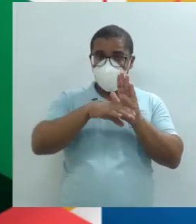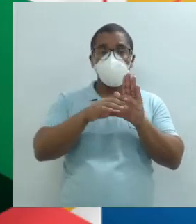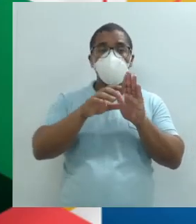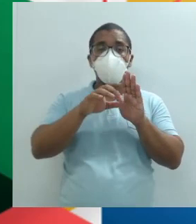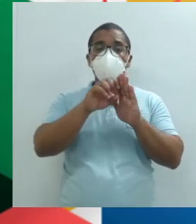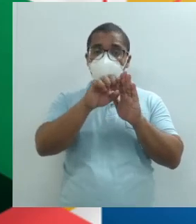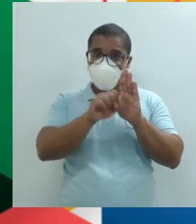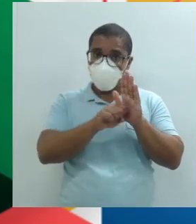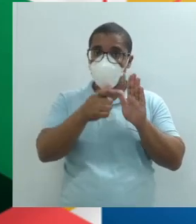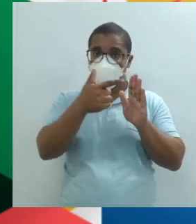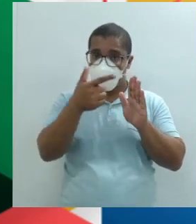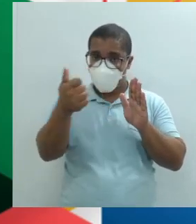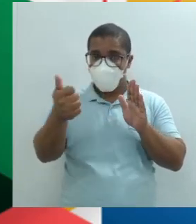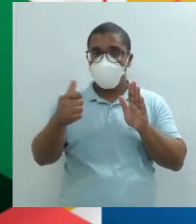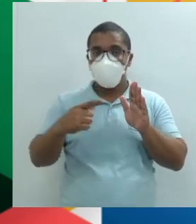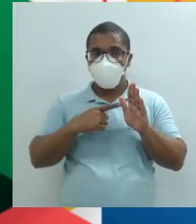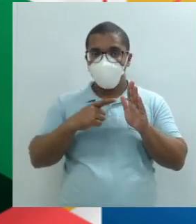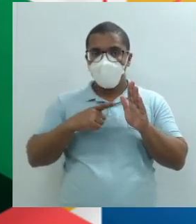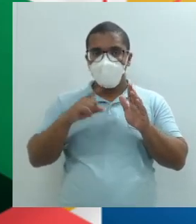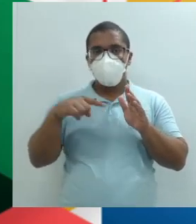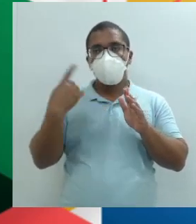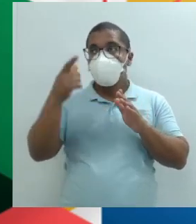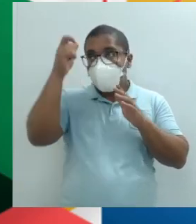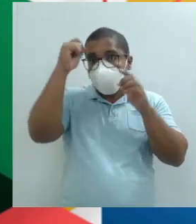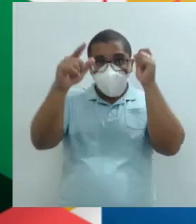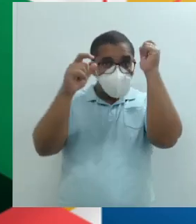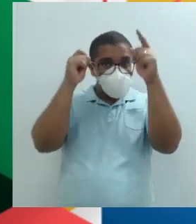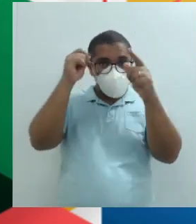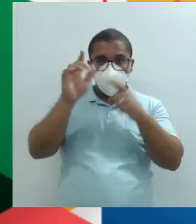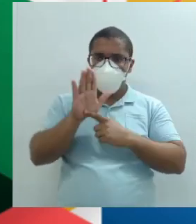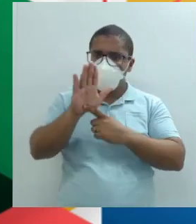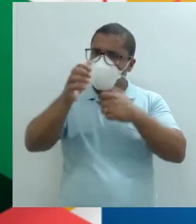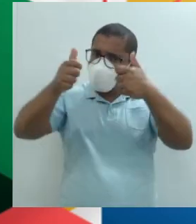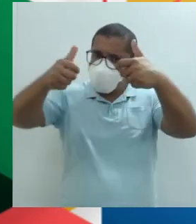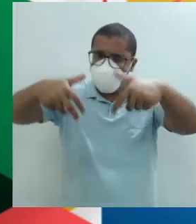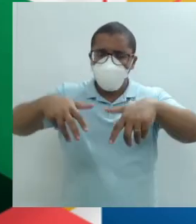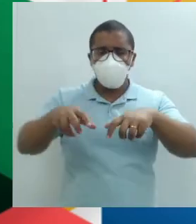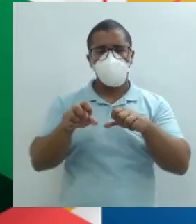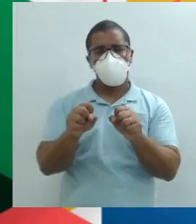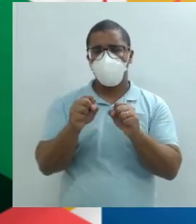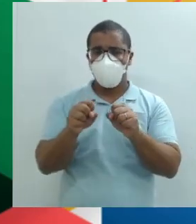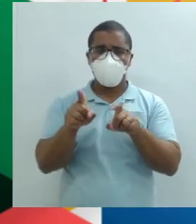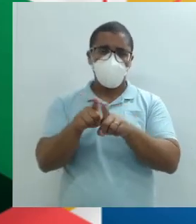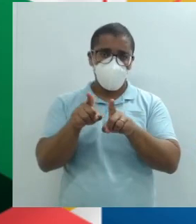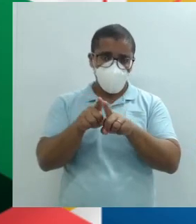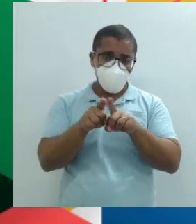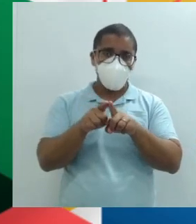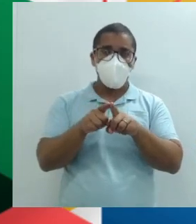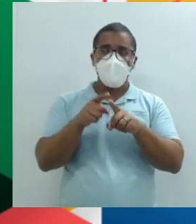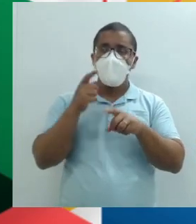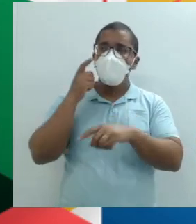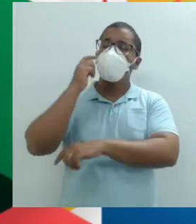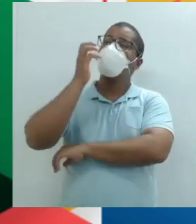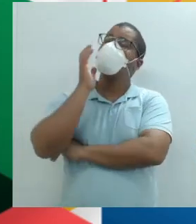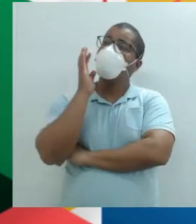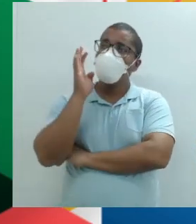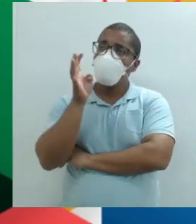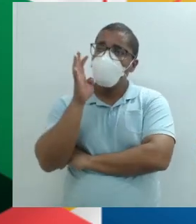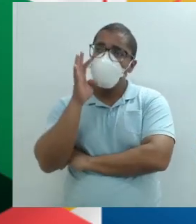dão conta, né, de expressar as ideias claramente, escutar e